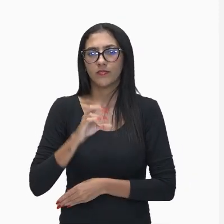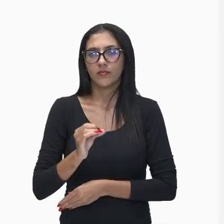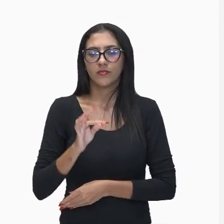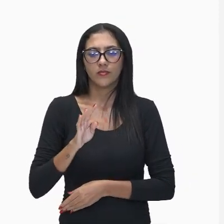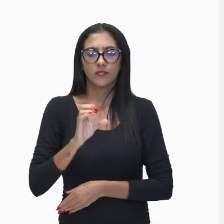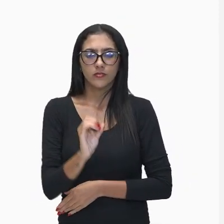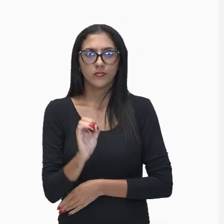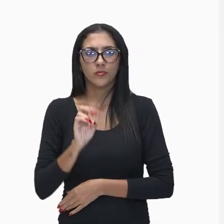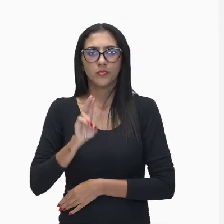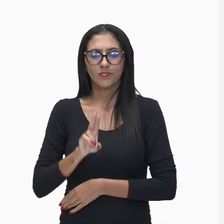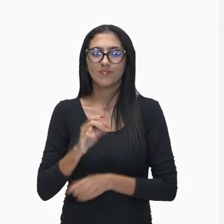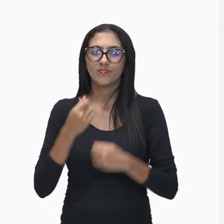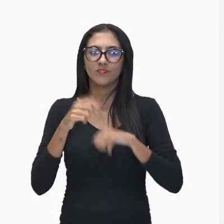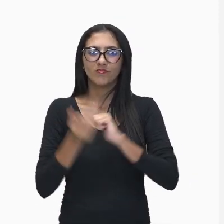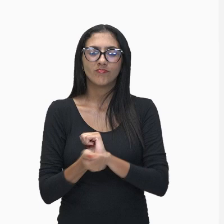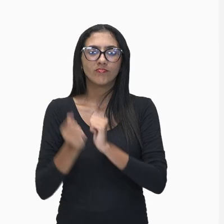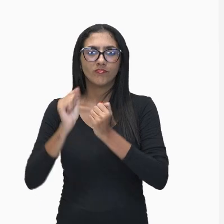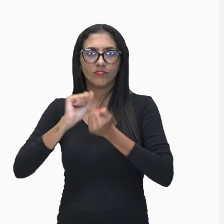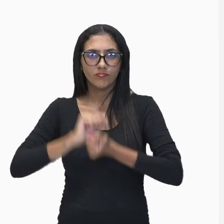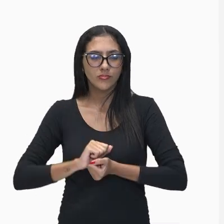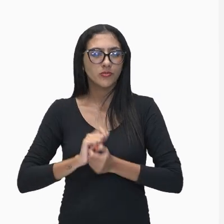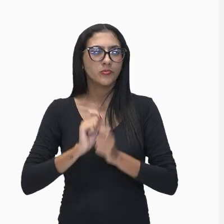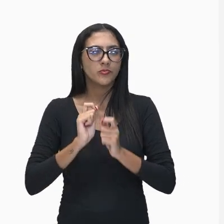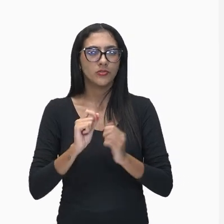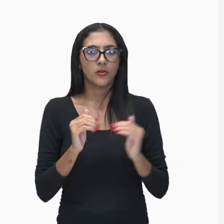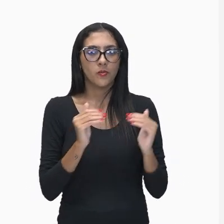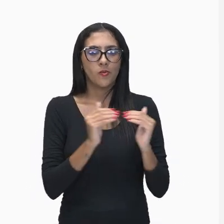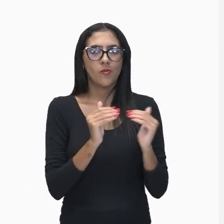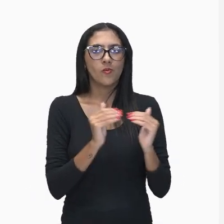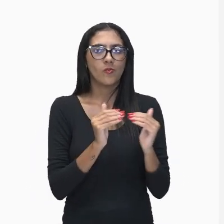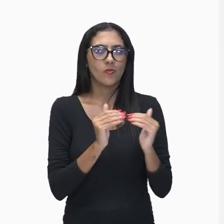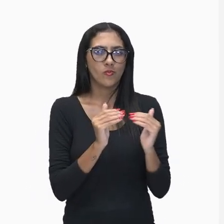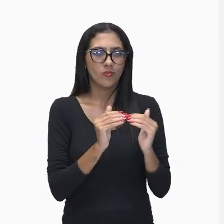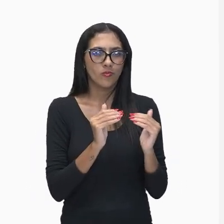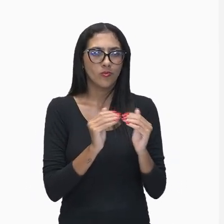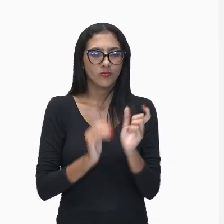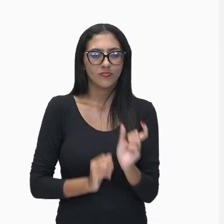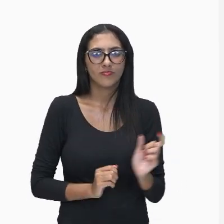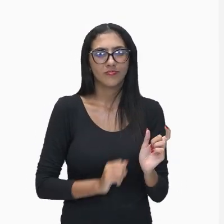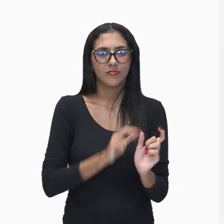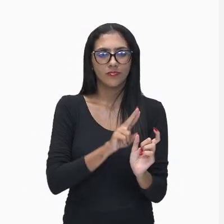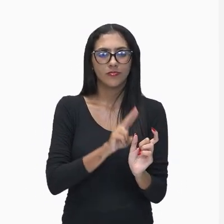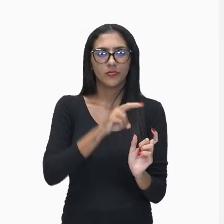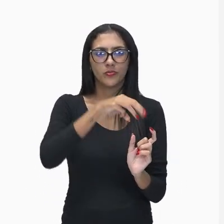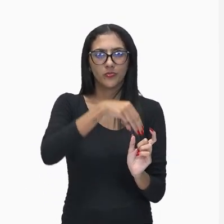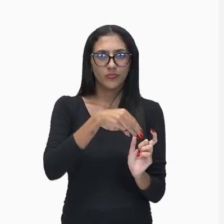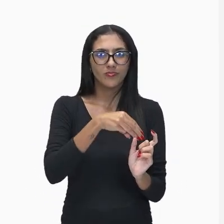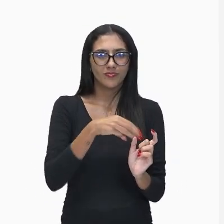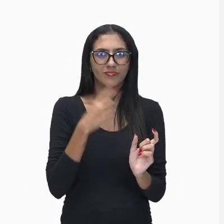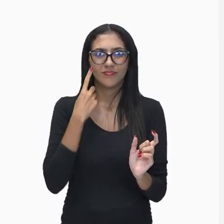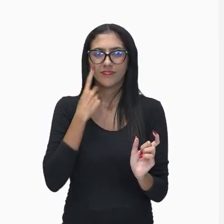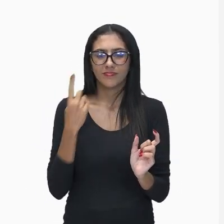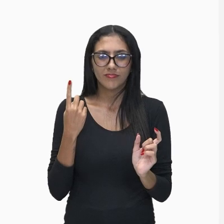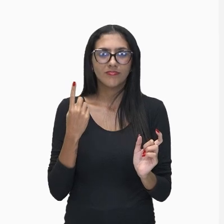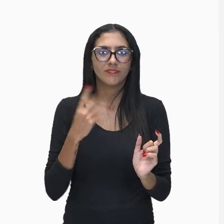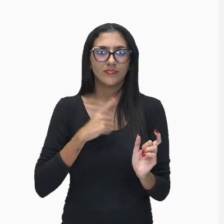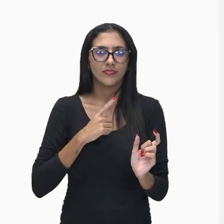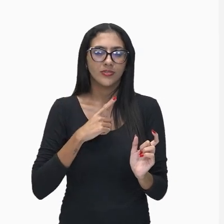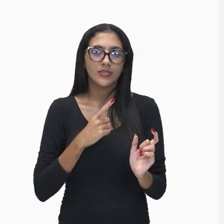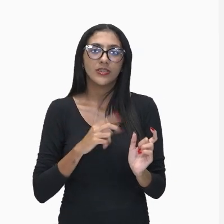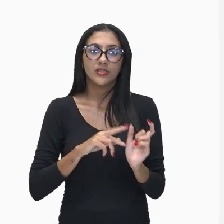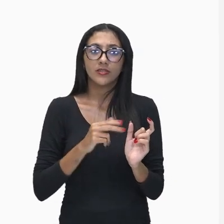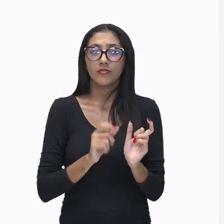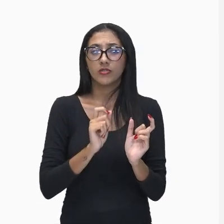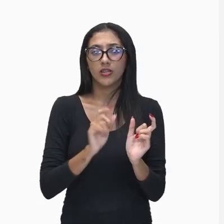está concordando com o numerador, ou seja, com o numeral presente no sujeito da oração. Temos o numeral 1, então ele